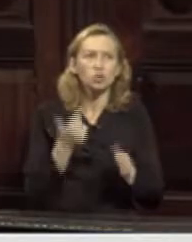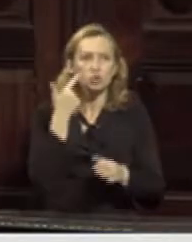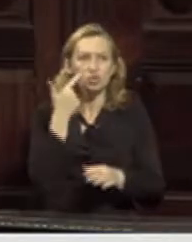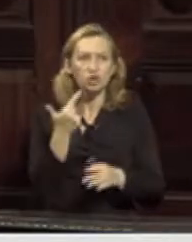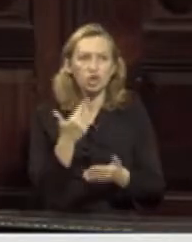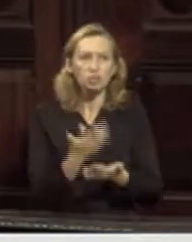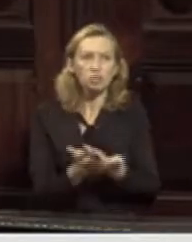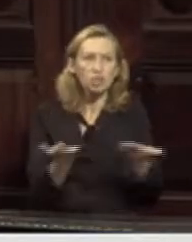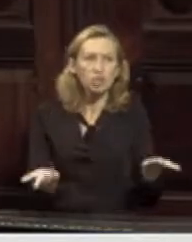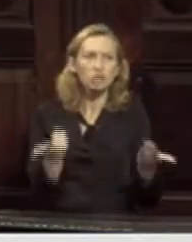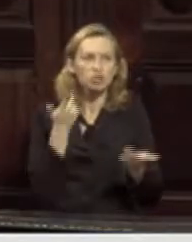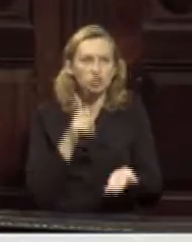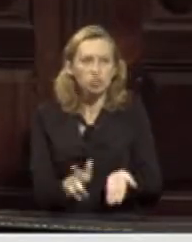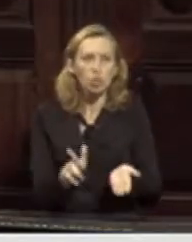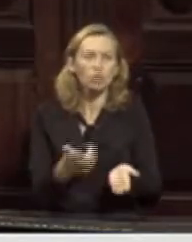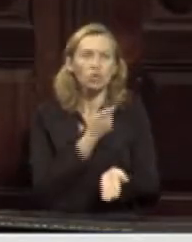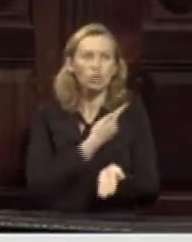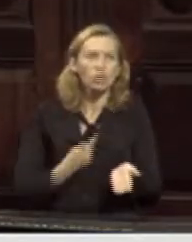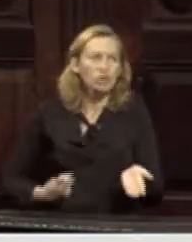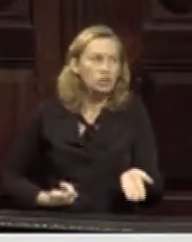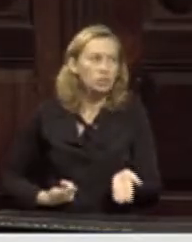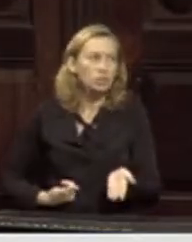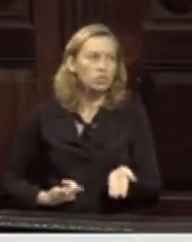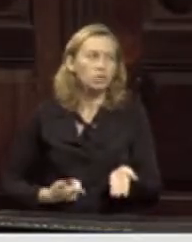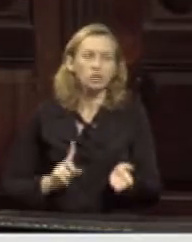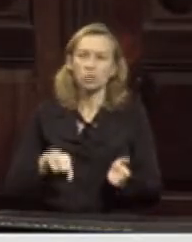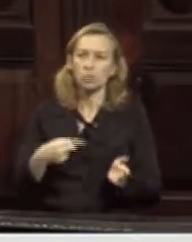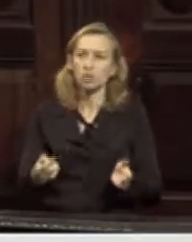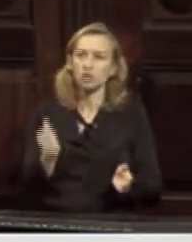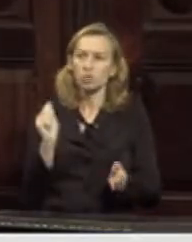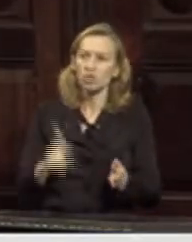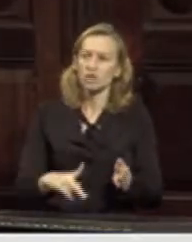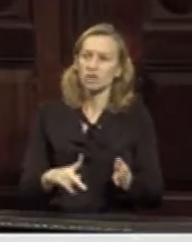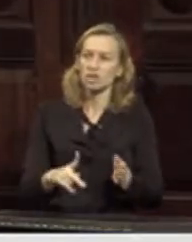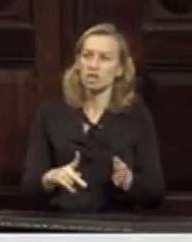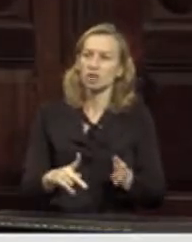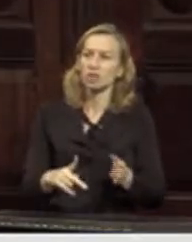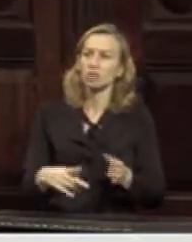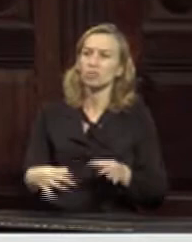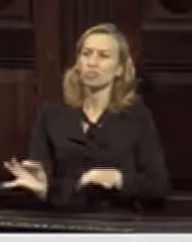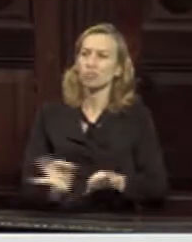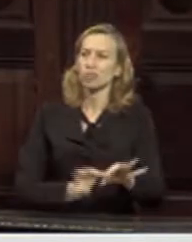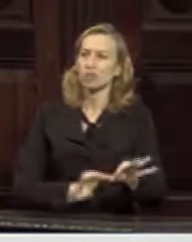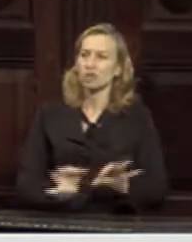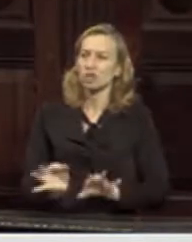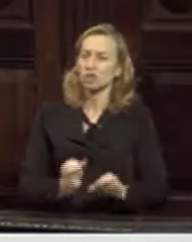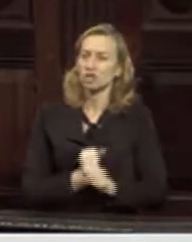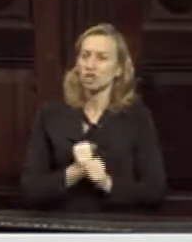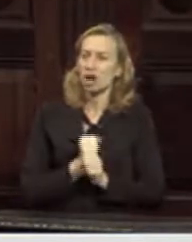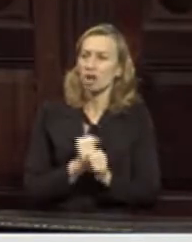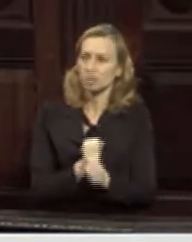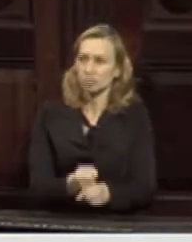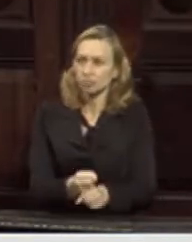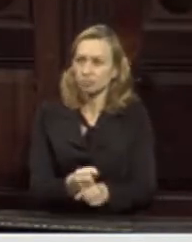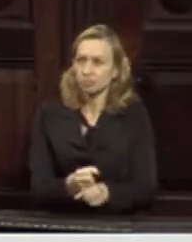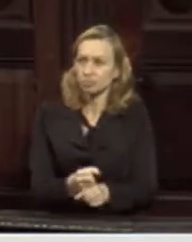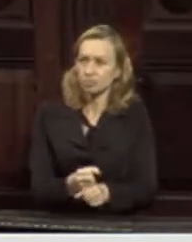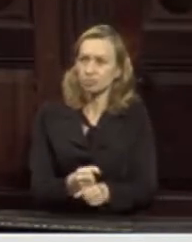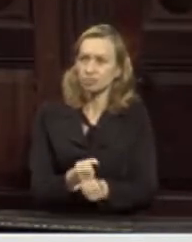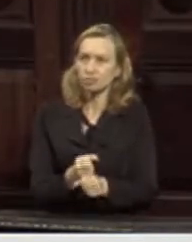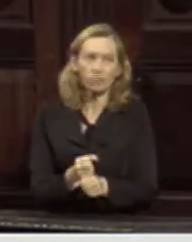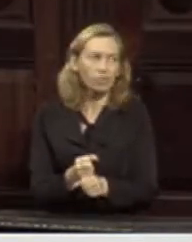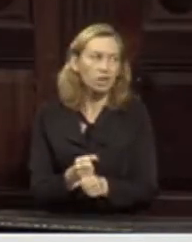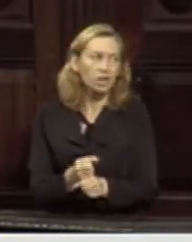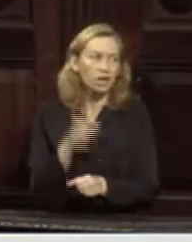vetos do governador, quando depois da aprovação de um plano pelo qual lutaram durante tantos anos. De qualquer